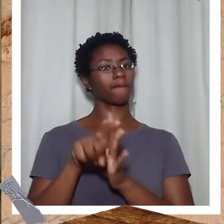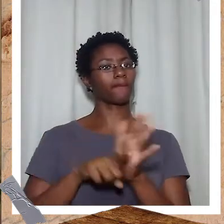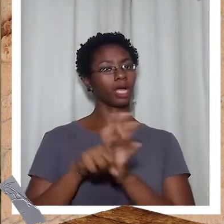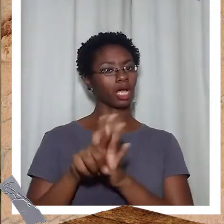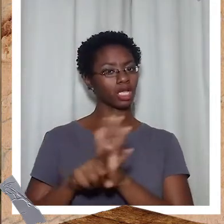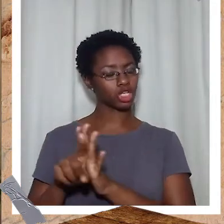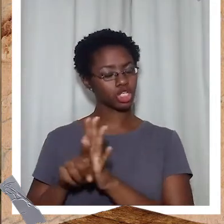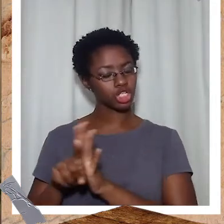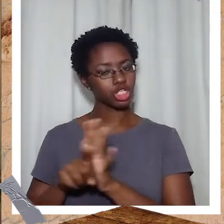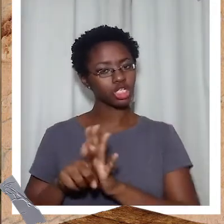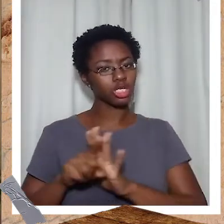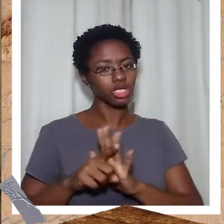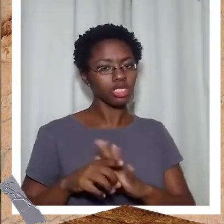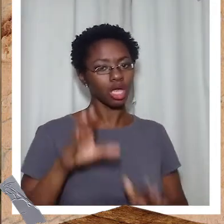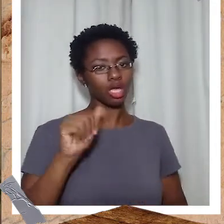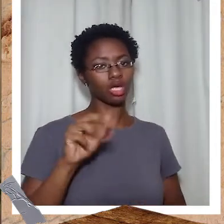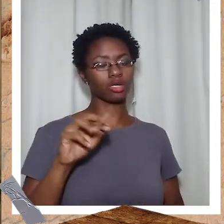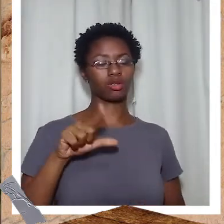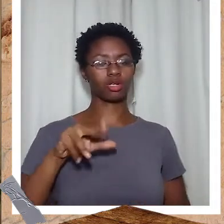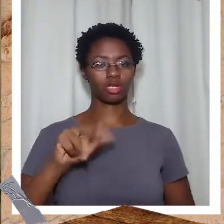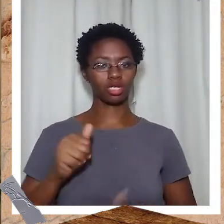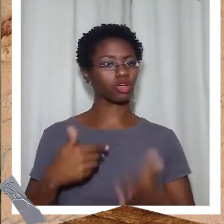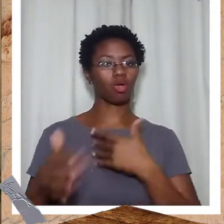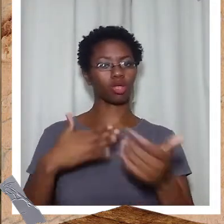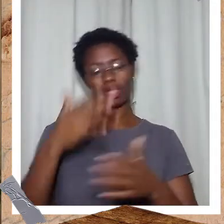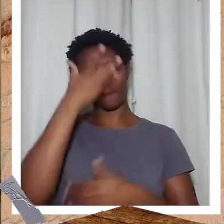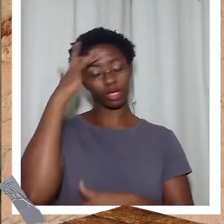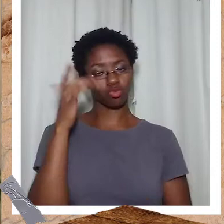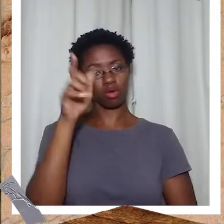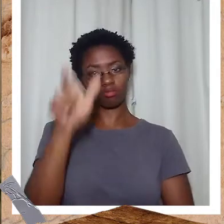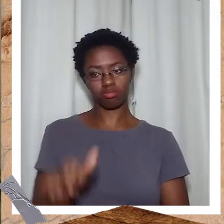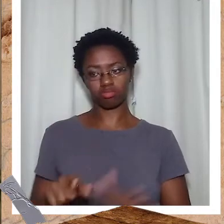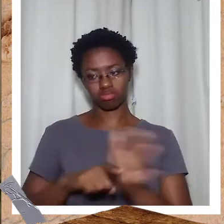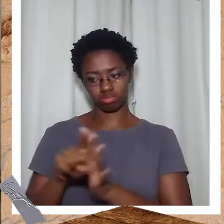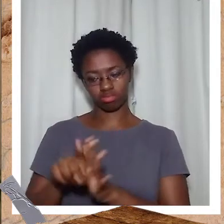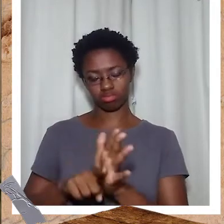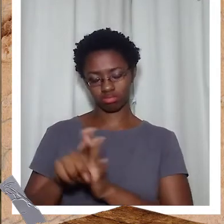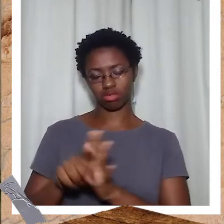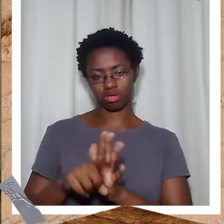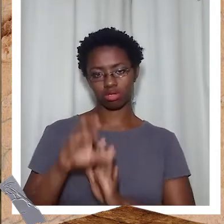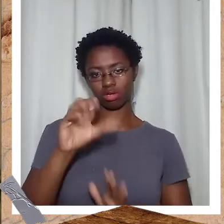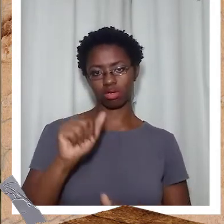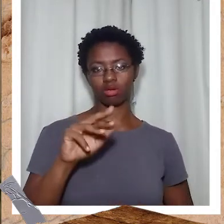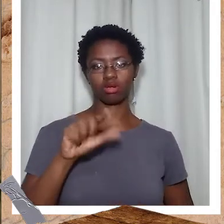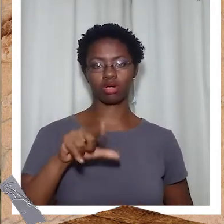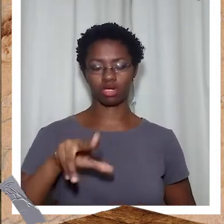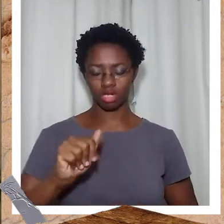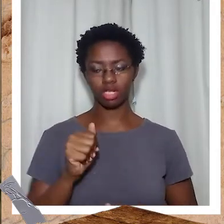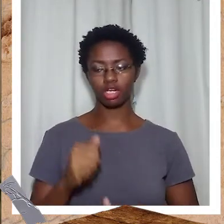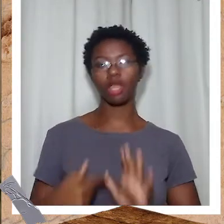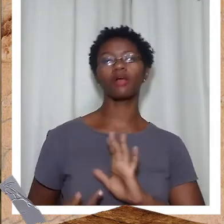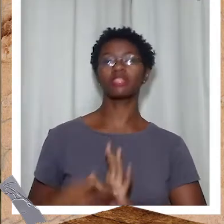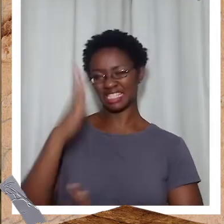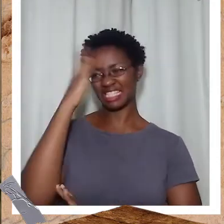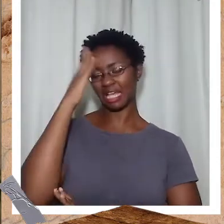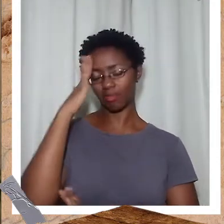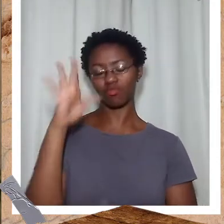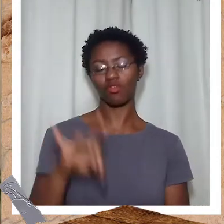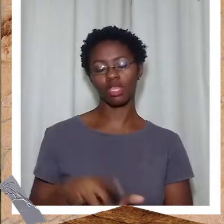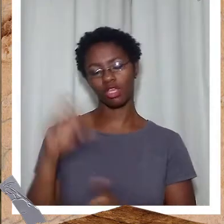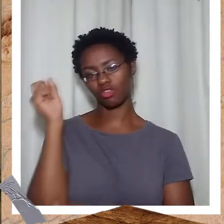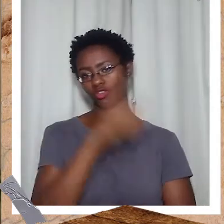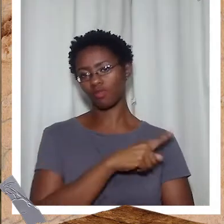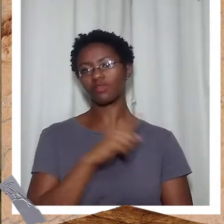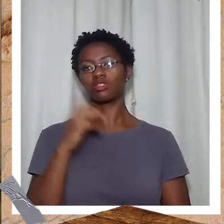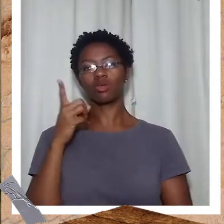e qualquer pesquisador, pesquisadora de Carolina sabe da dificuldade que a Verônica está sinalizando em encontrar